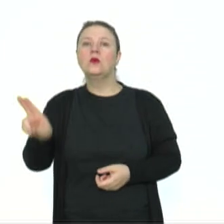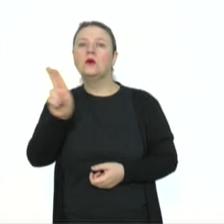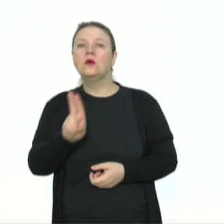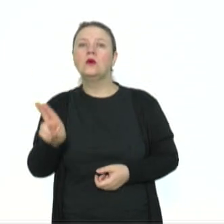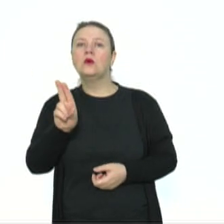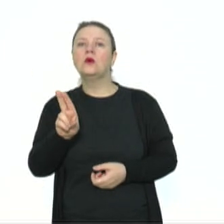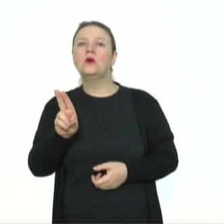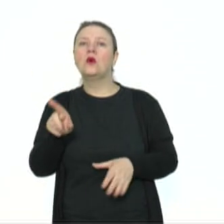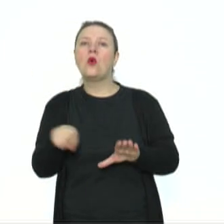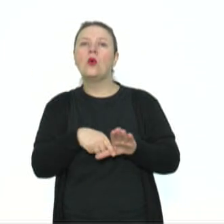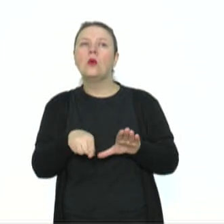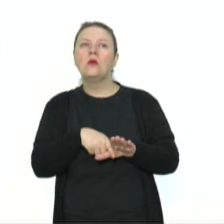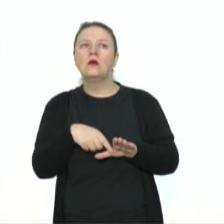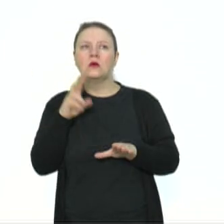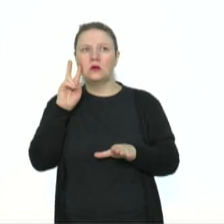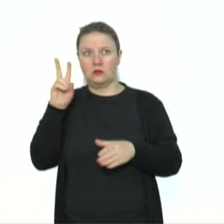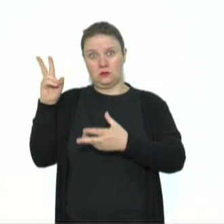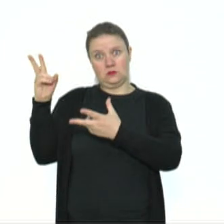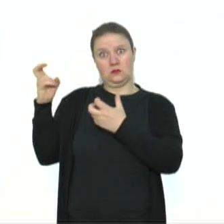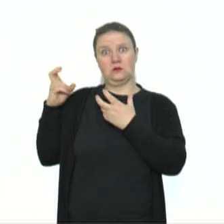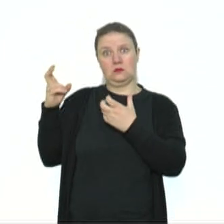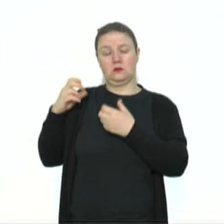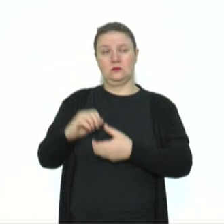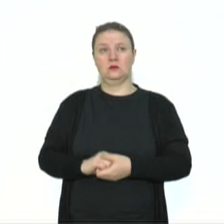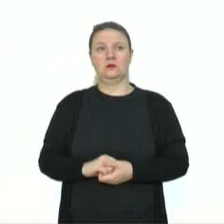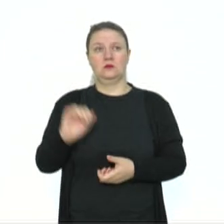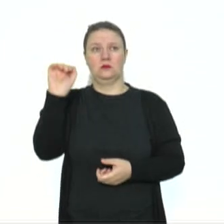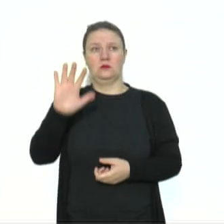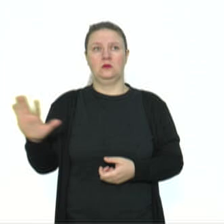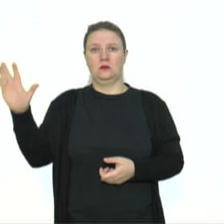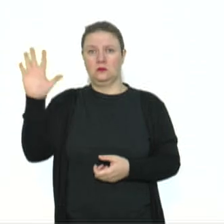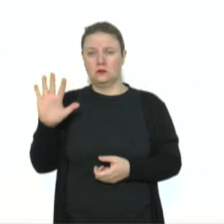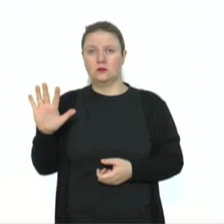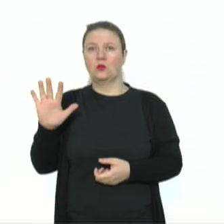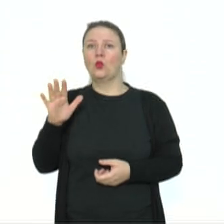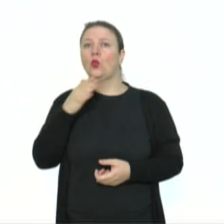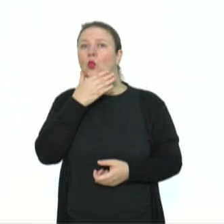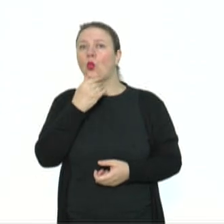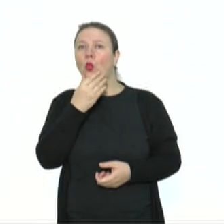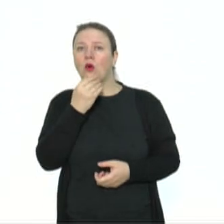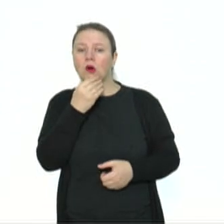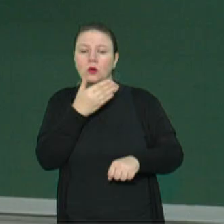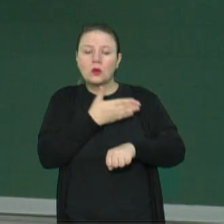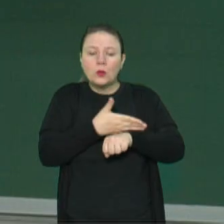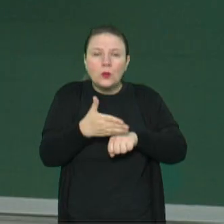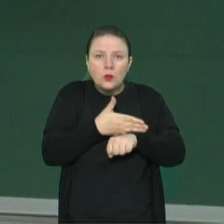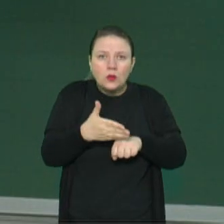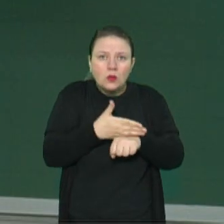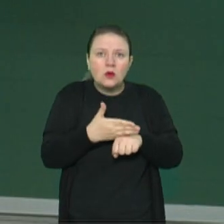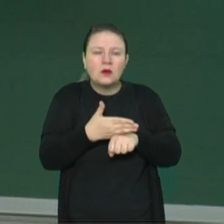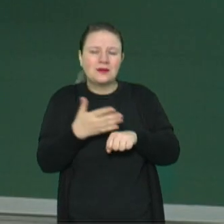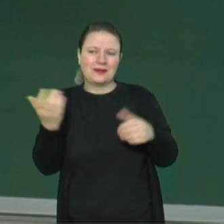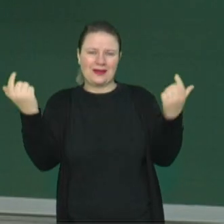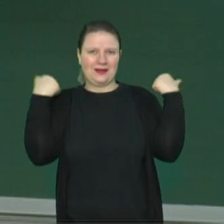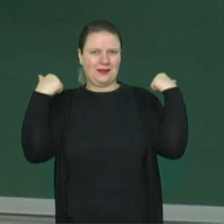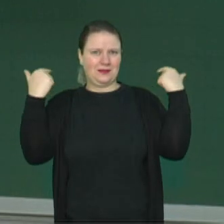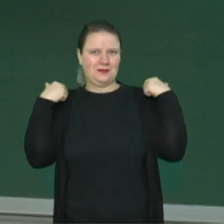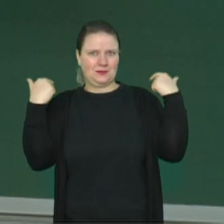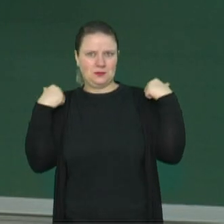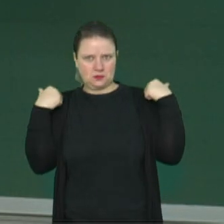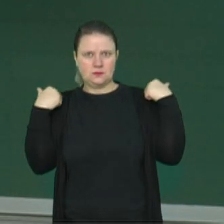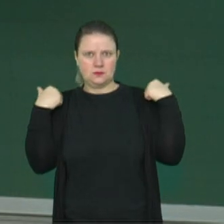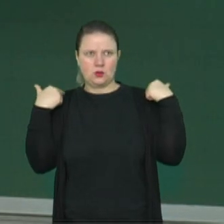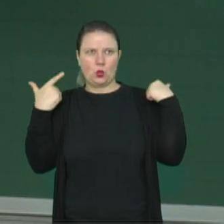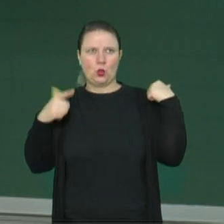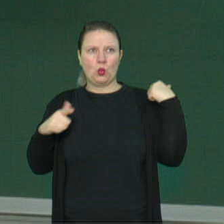isso os pés. Então é o que nós podemos ver aqui na animação. Então o atleta de branco está nas costas do atleta